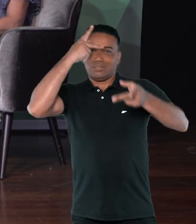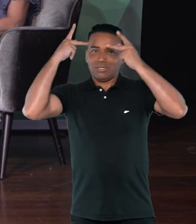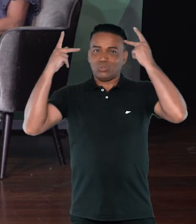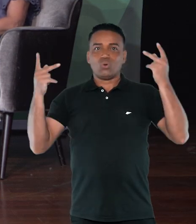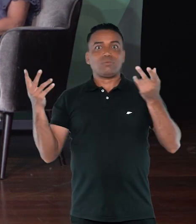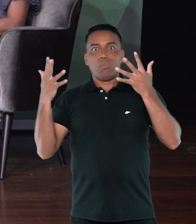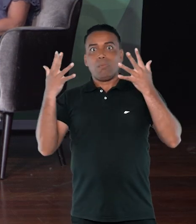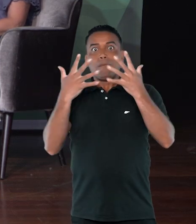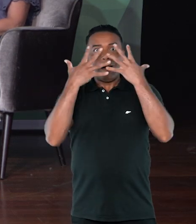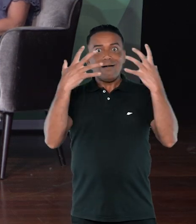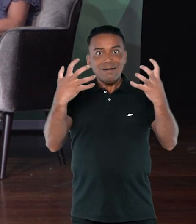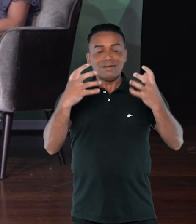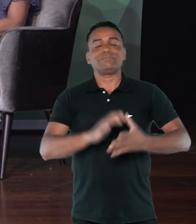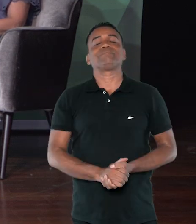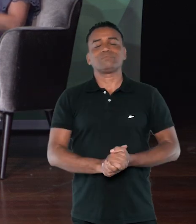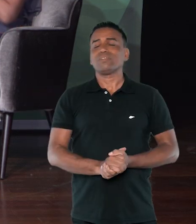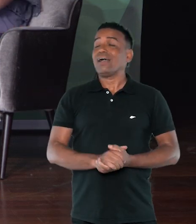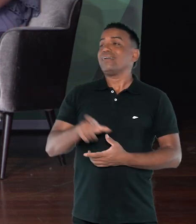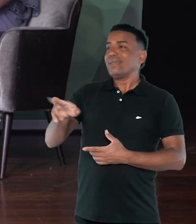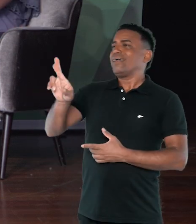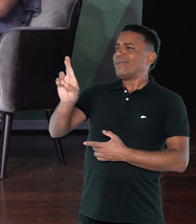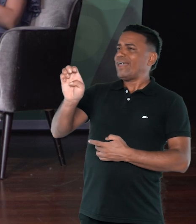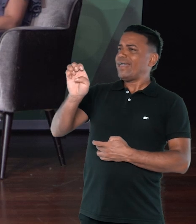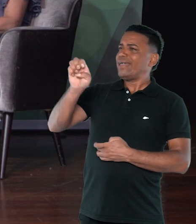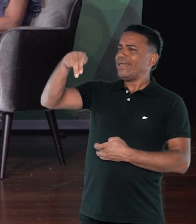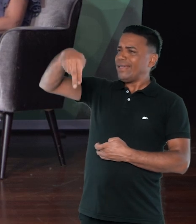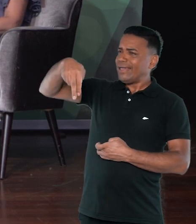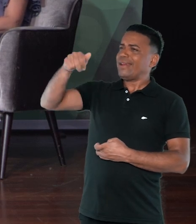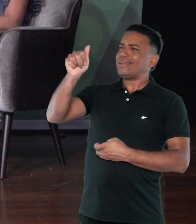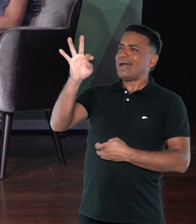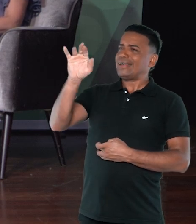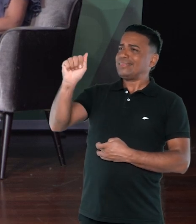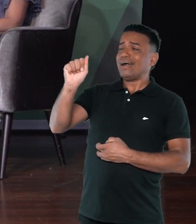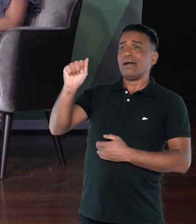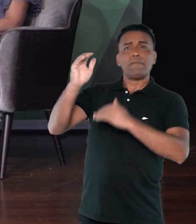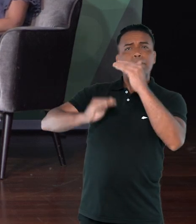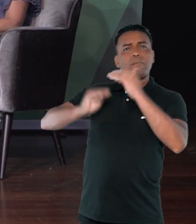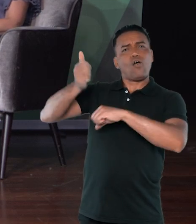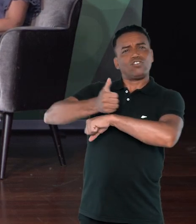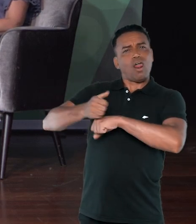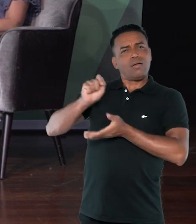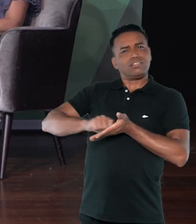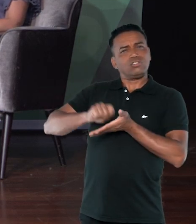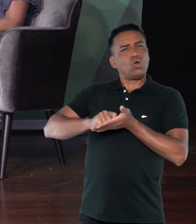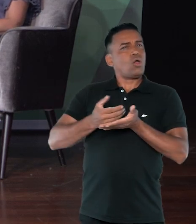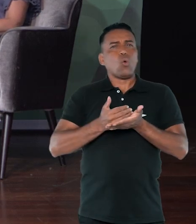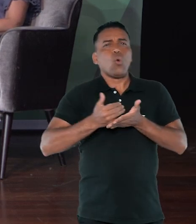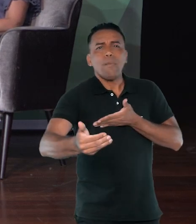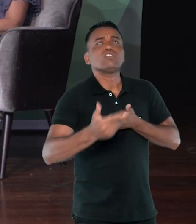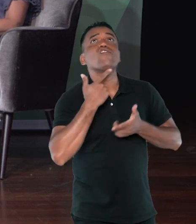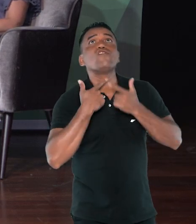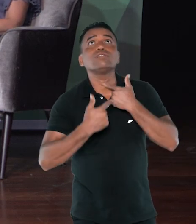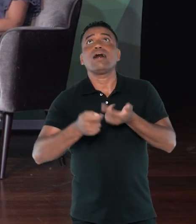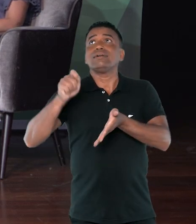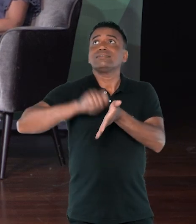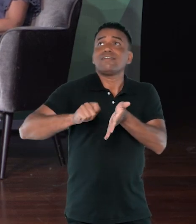Sim, e aí vem a Renata escritora. Quando que começou esse seu desejo, essa sua vontade de colocar